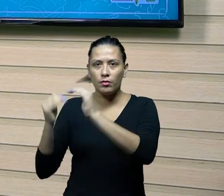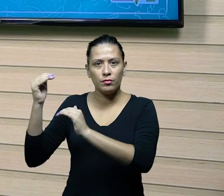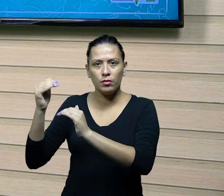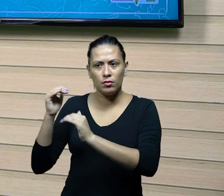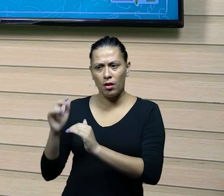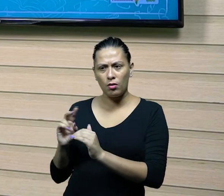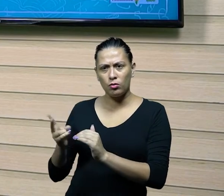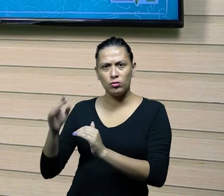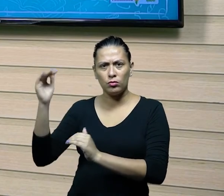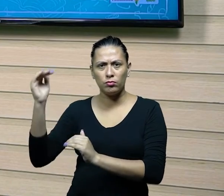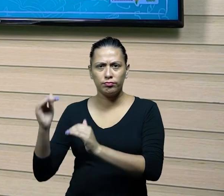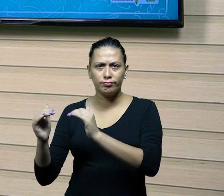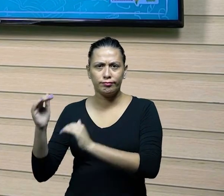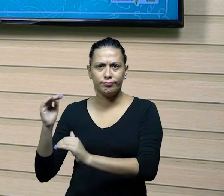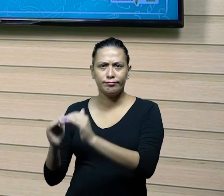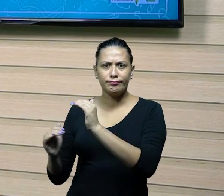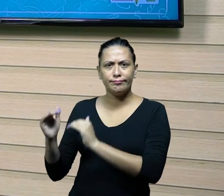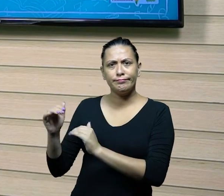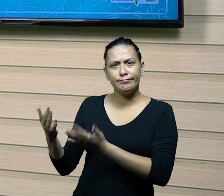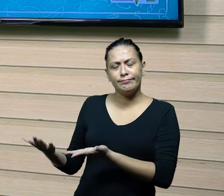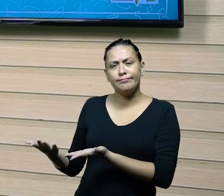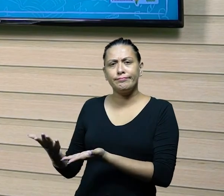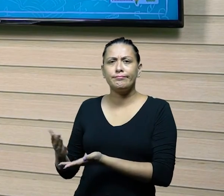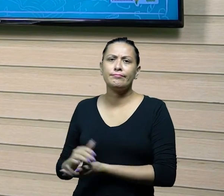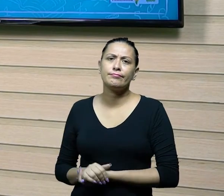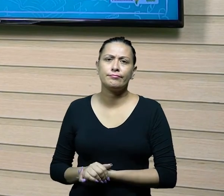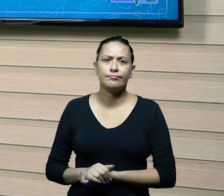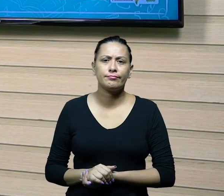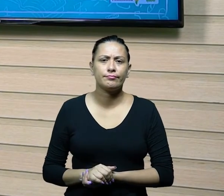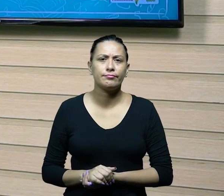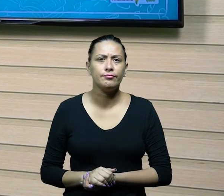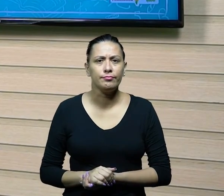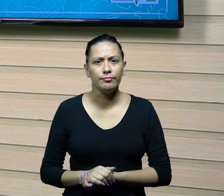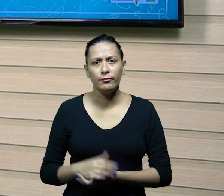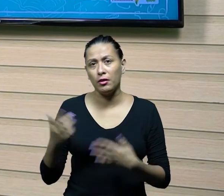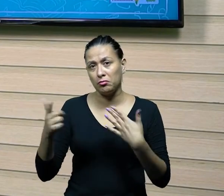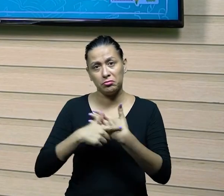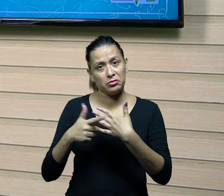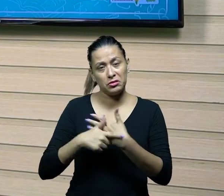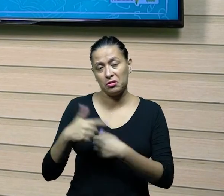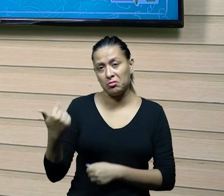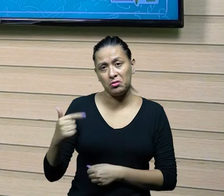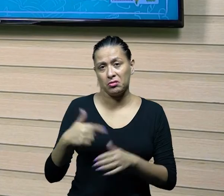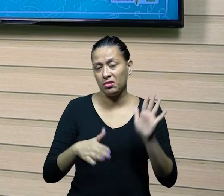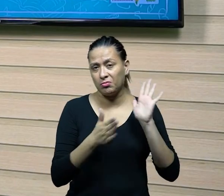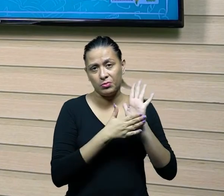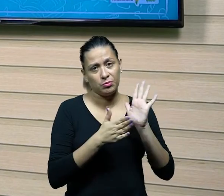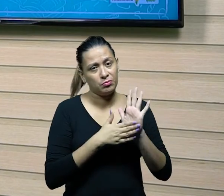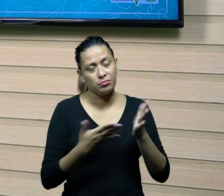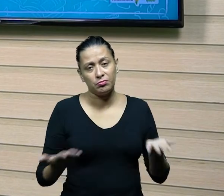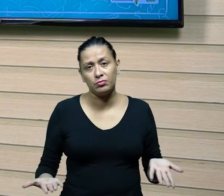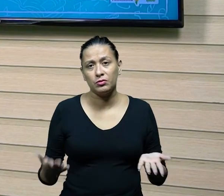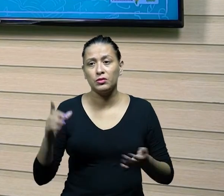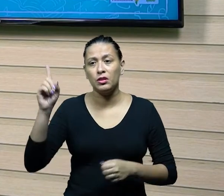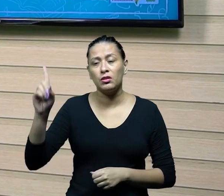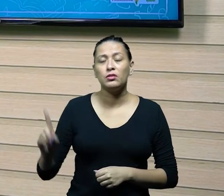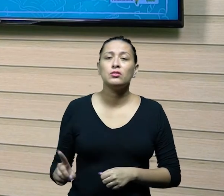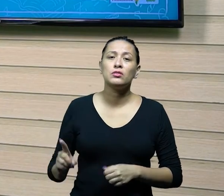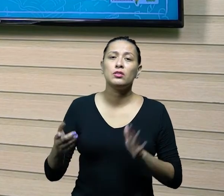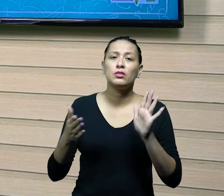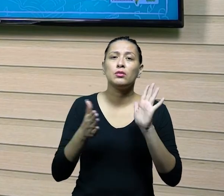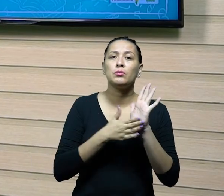evoluir ele se mantém lá da mesma forma que ele foi criado bom ele passa a não servir mais para o seu propósito Qual é a